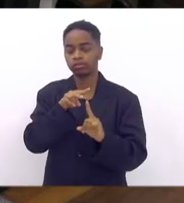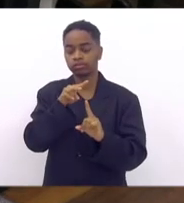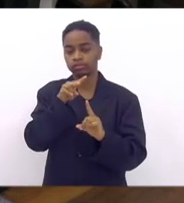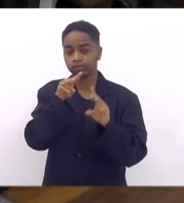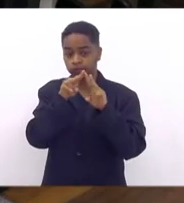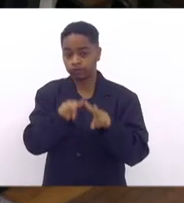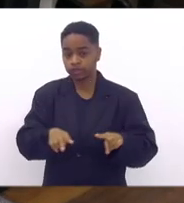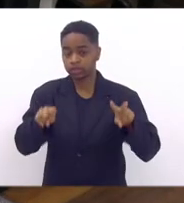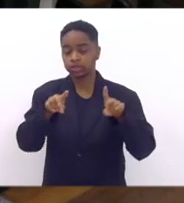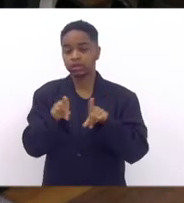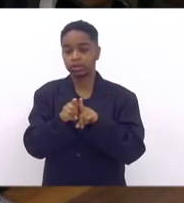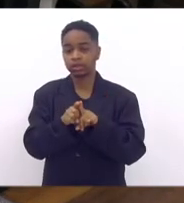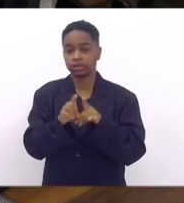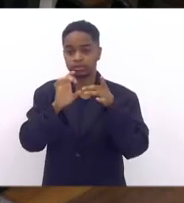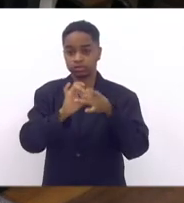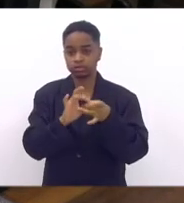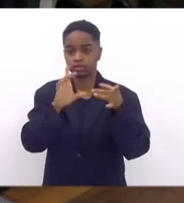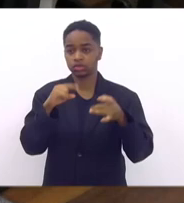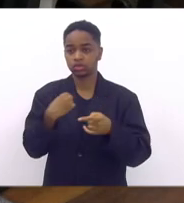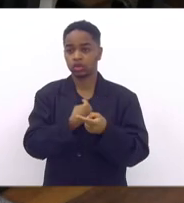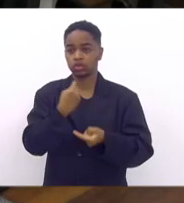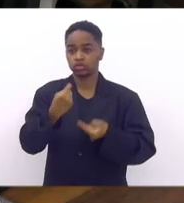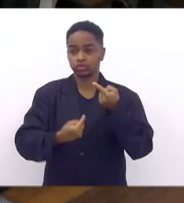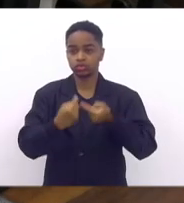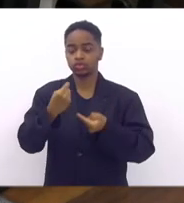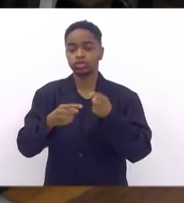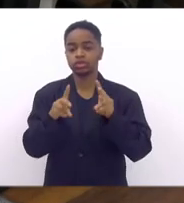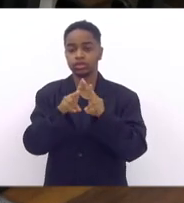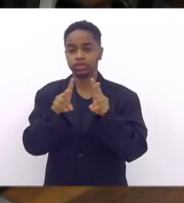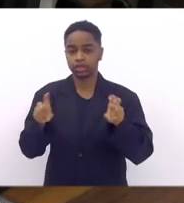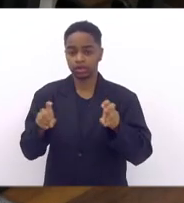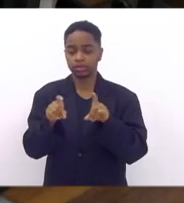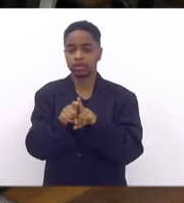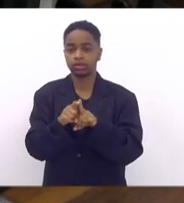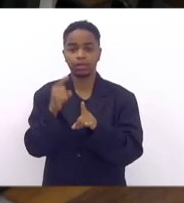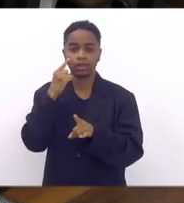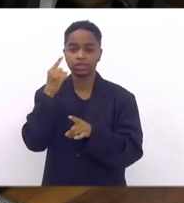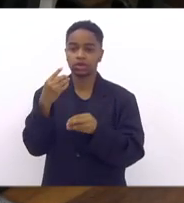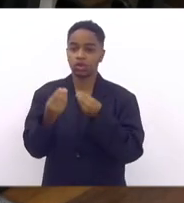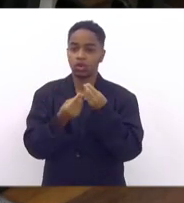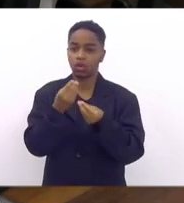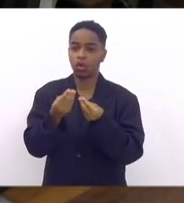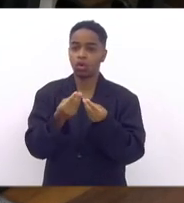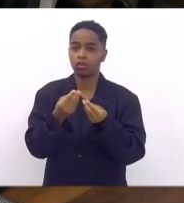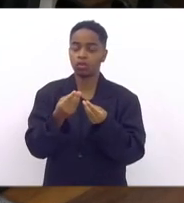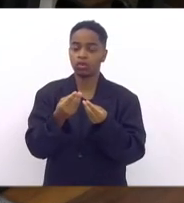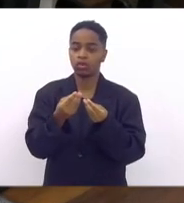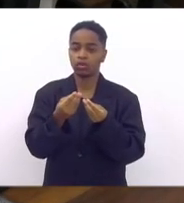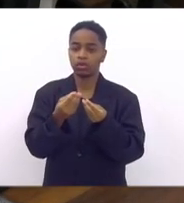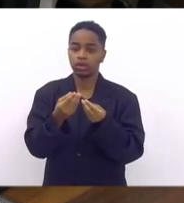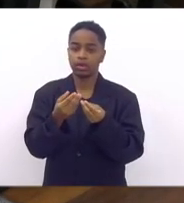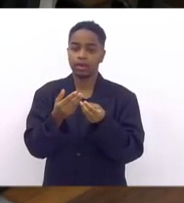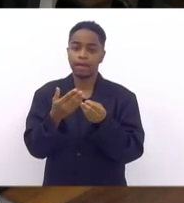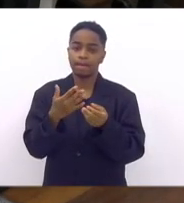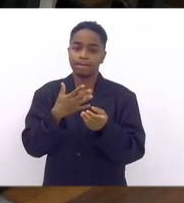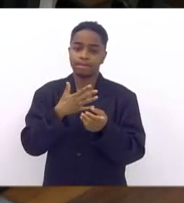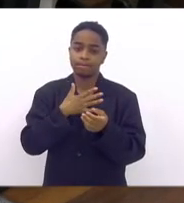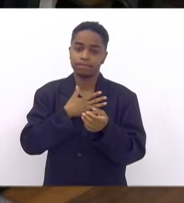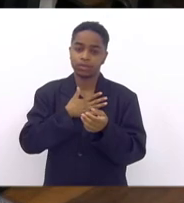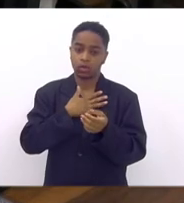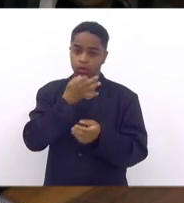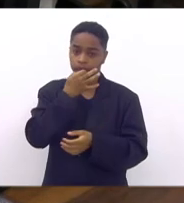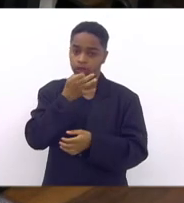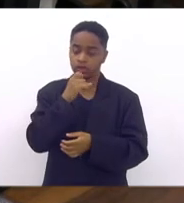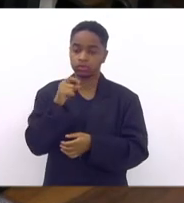discutir especificamente esses casos que a gente tá apurando e pensar para onde a gente pode também questão de ordem era no sentido de vamos deixar ele apresentar e a